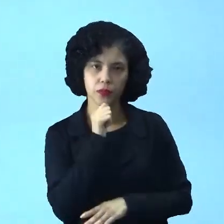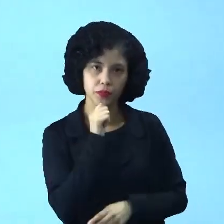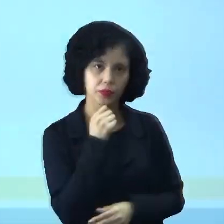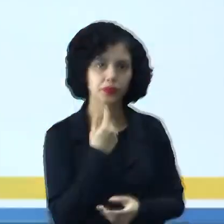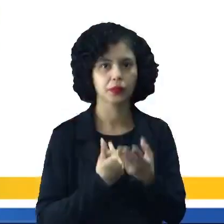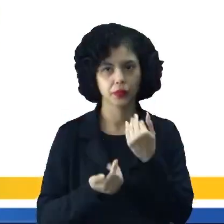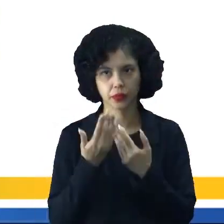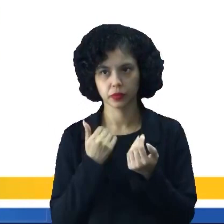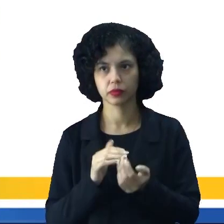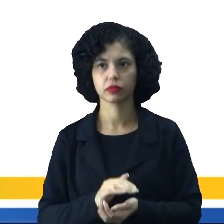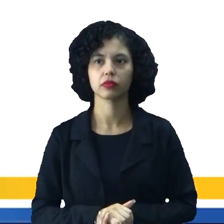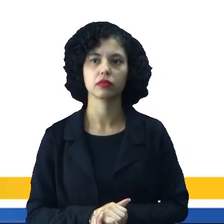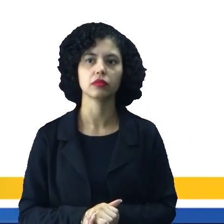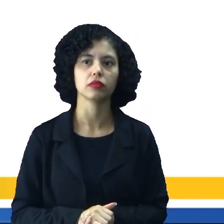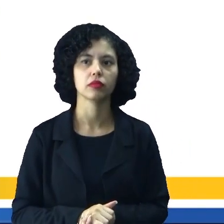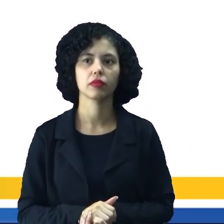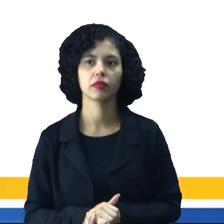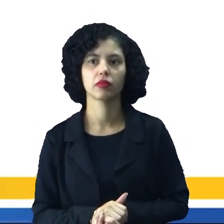desses alimentos.